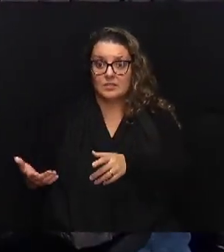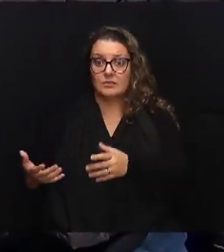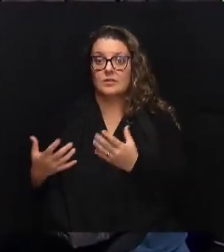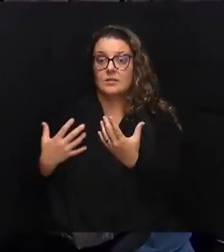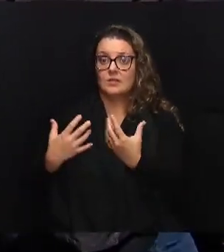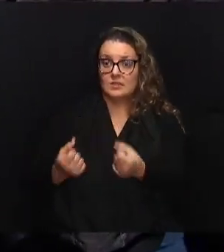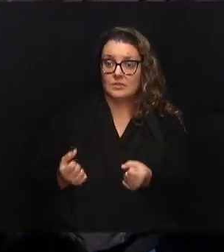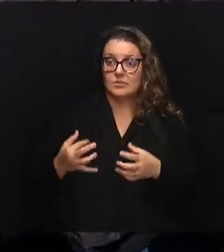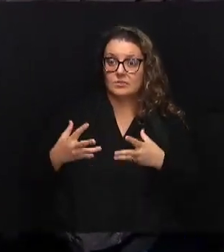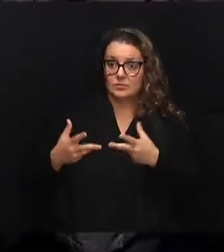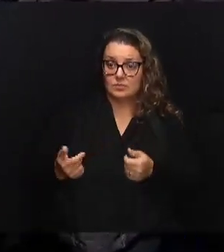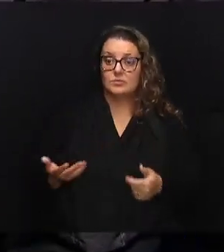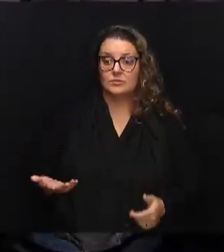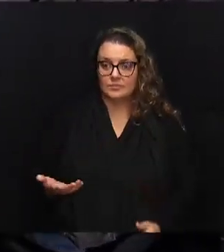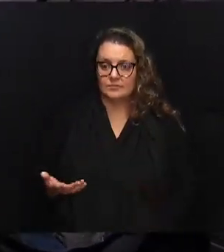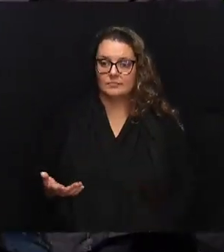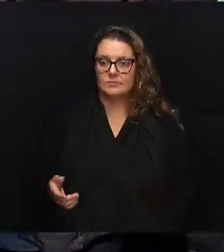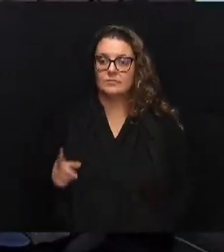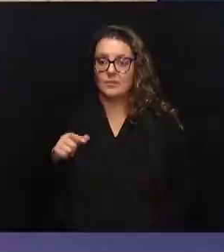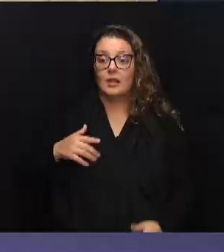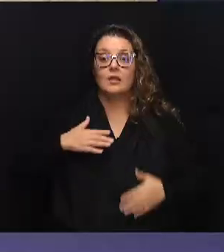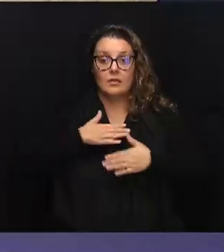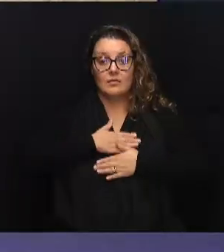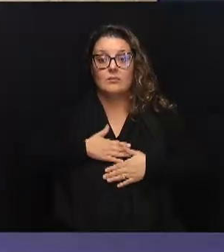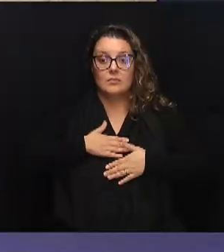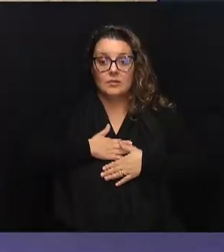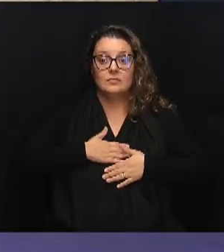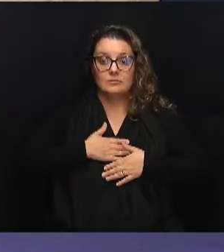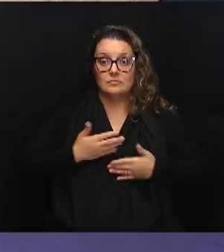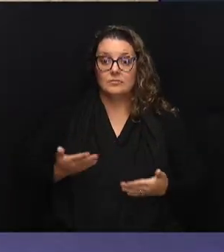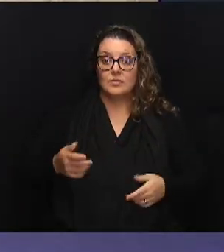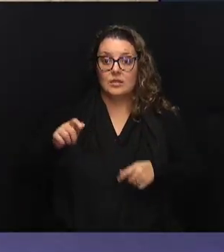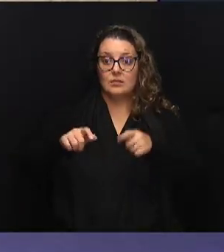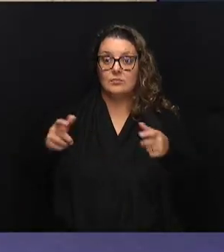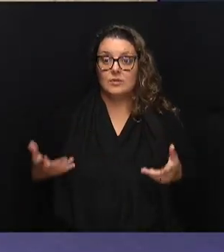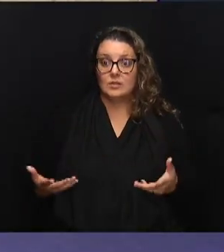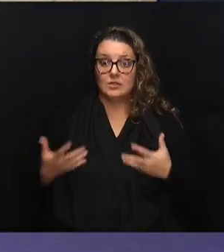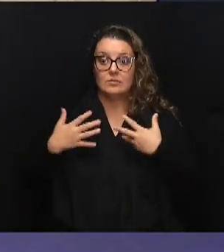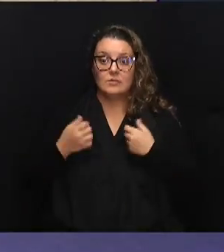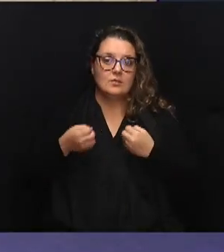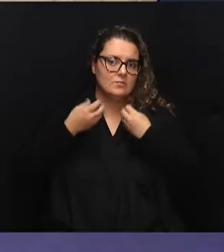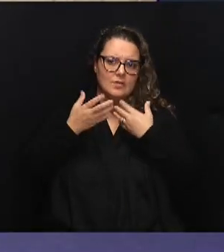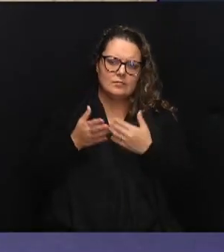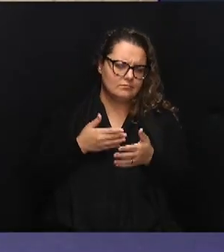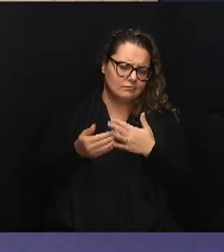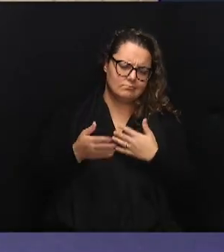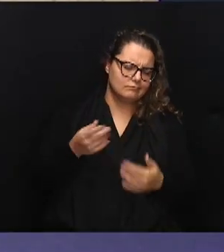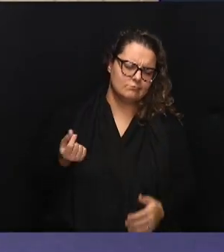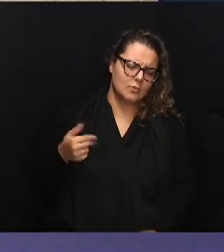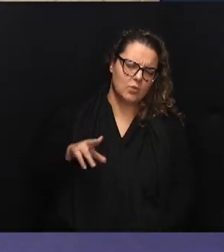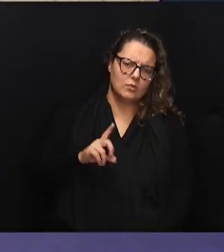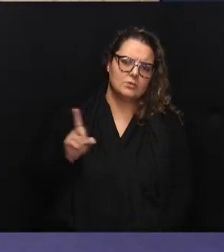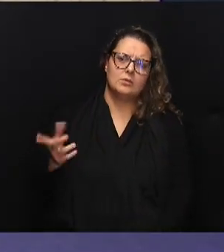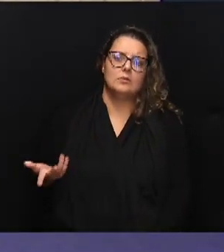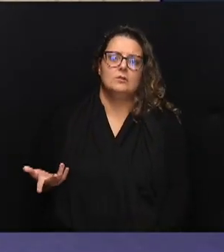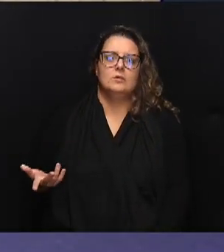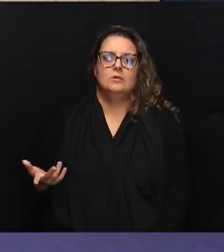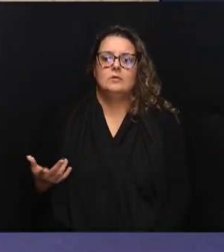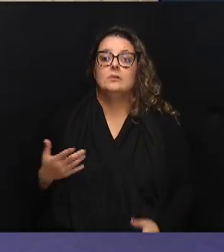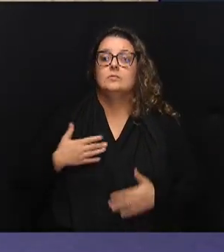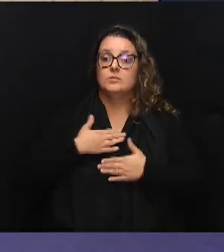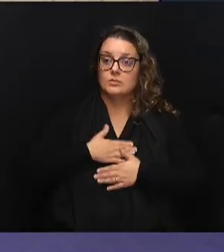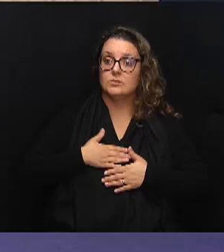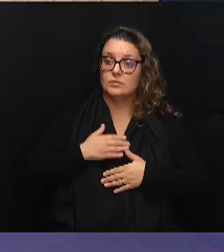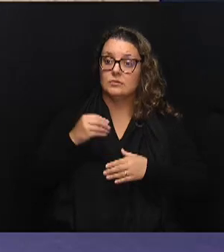recepção, tudo aqui, sabe, é muito gostoso, as pessoas recepcionam bem, independente do dinheiro ou não. Eu digo da satisfação de